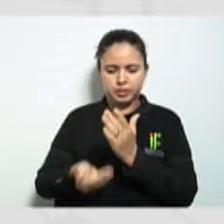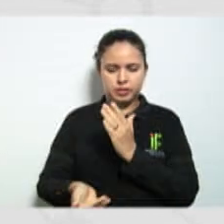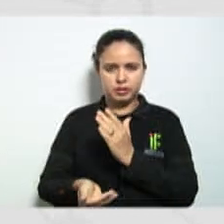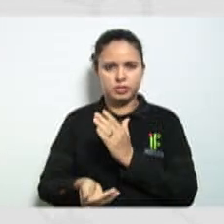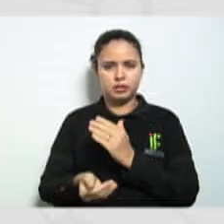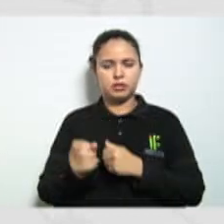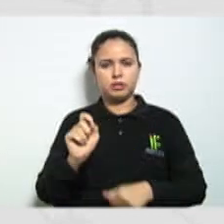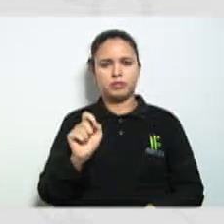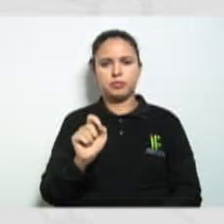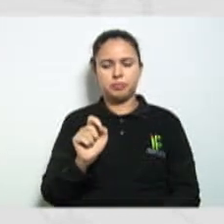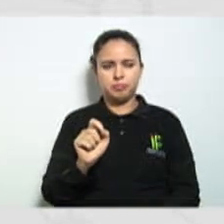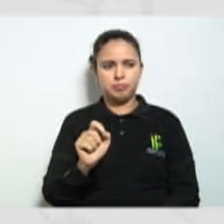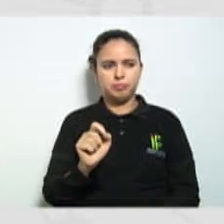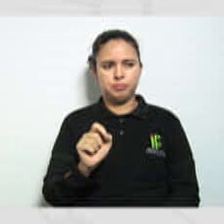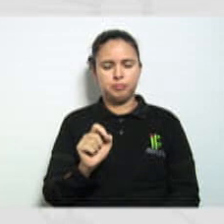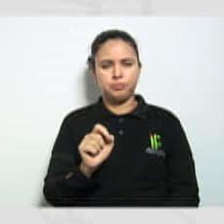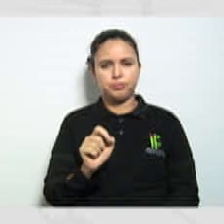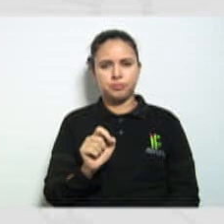de